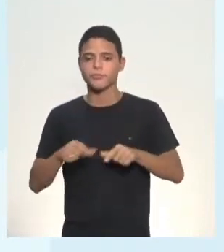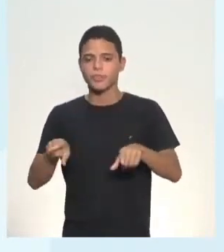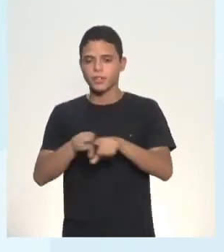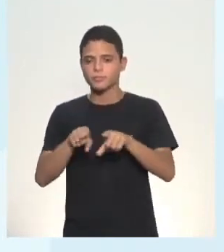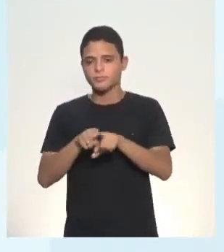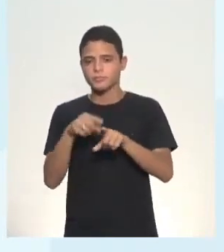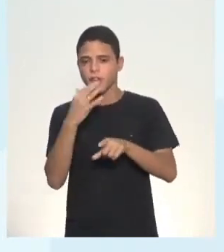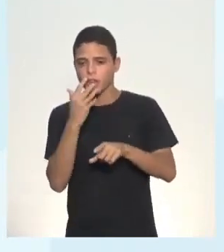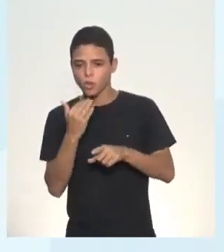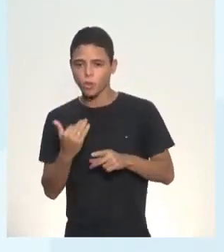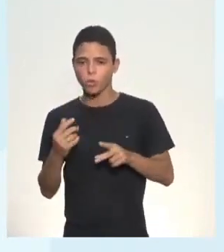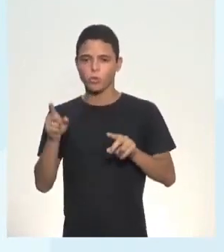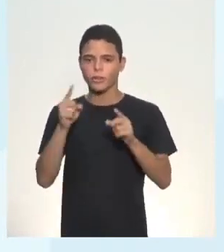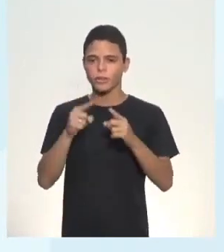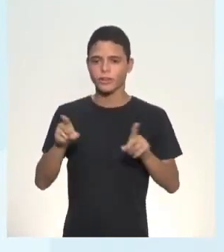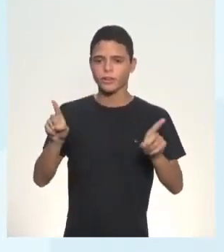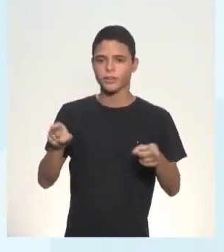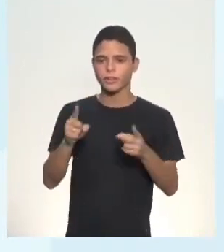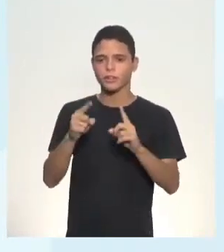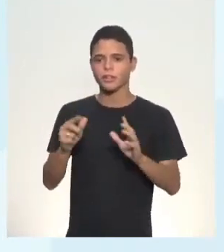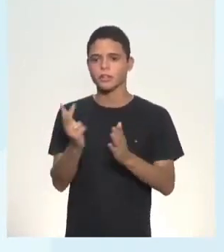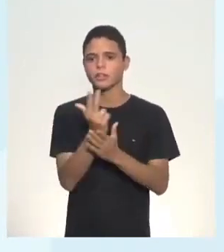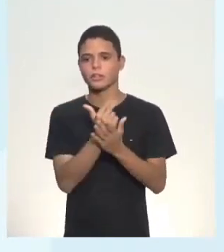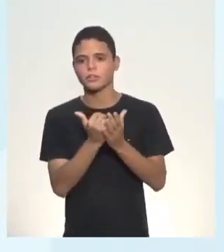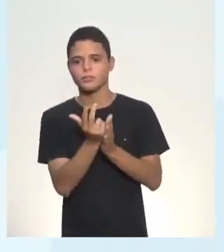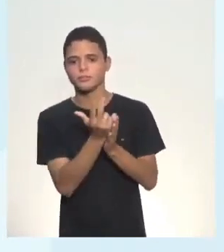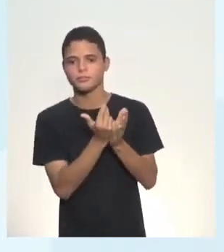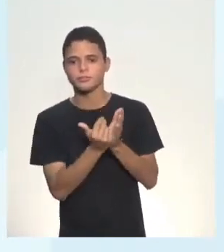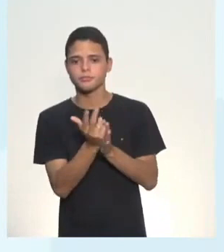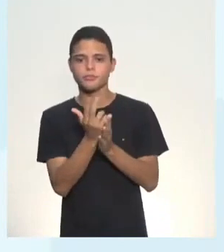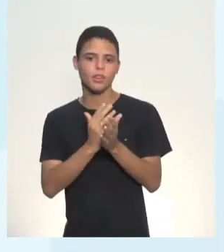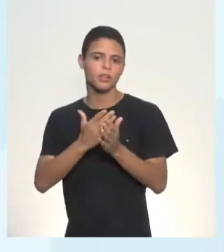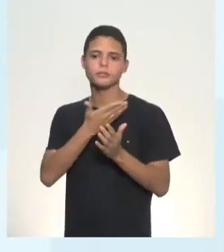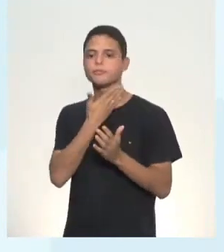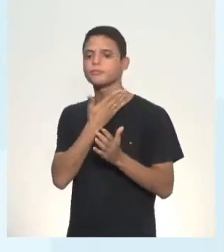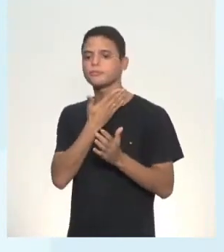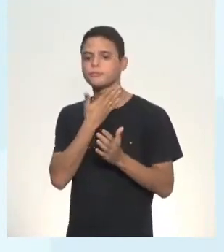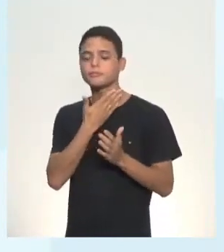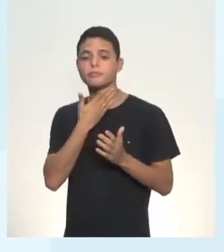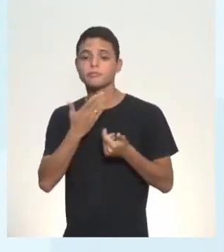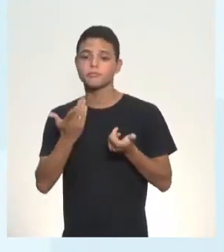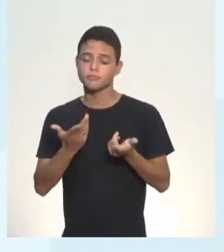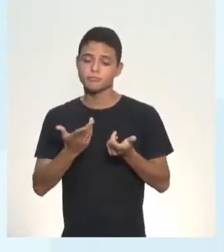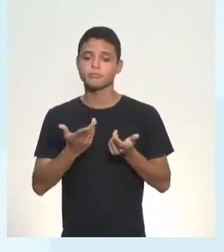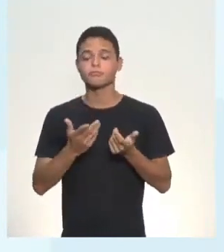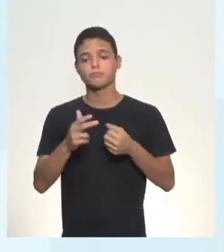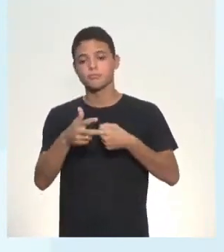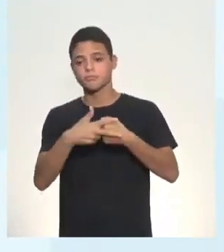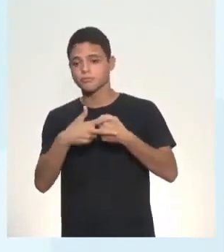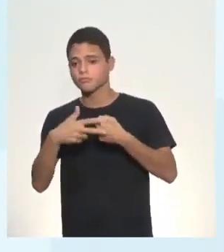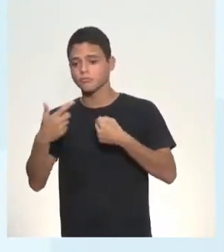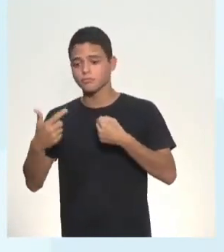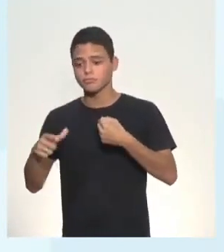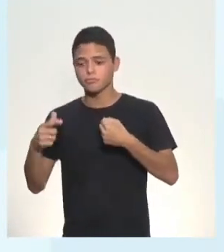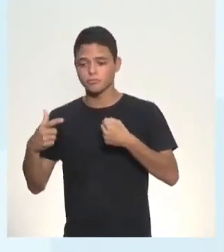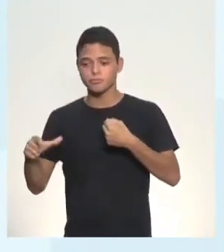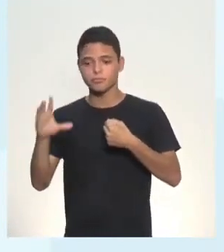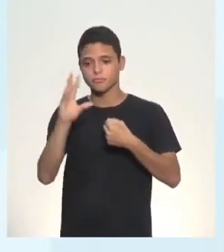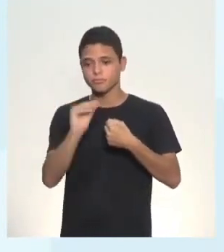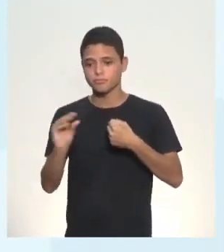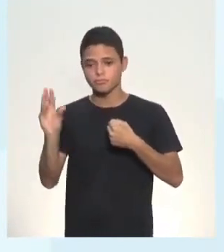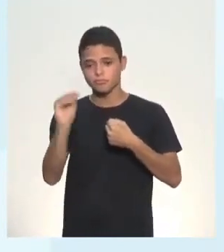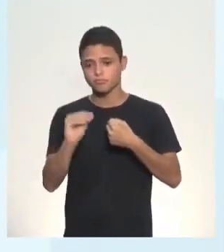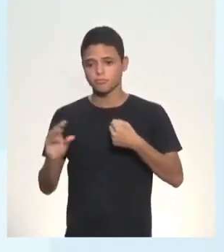as cores, com a música, com a imagem e com a voz. Nos não verbais, a gente explora. Você vê que a música faz